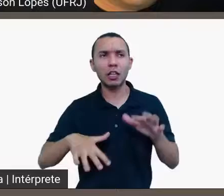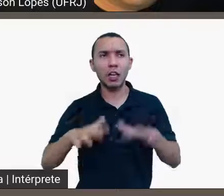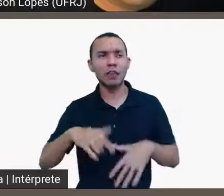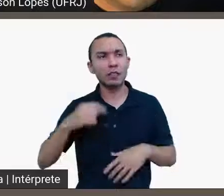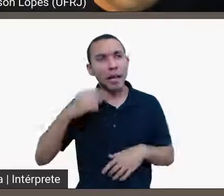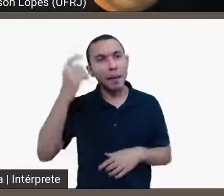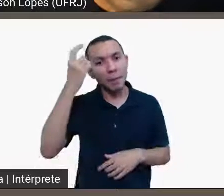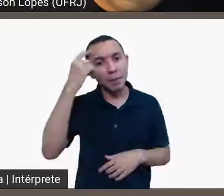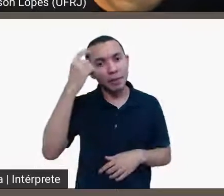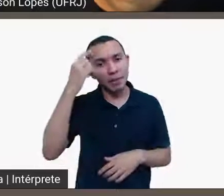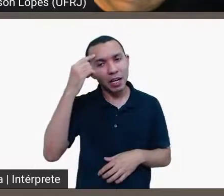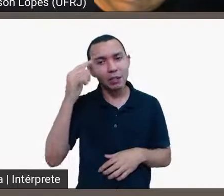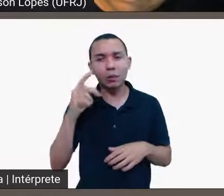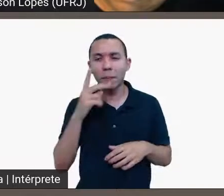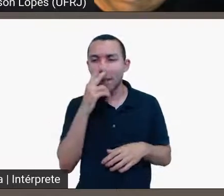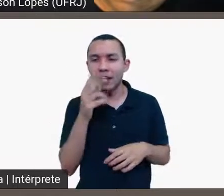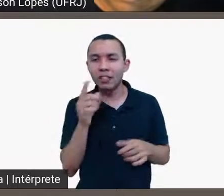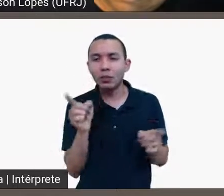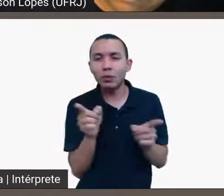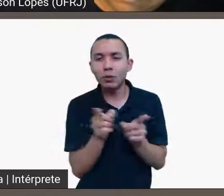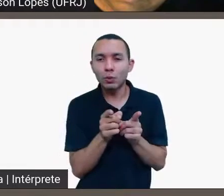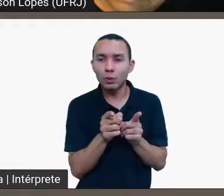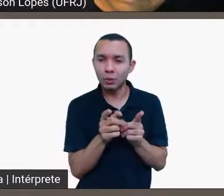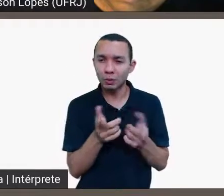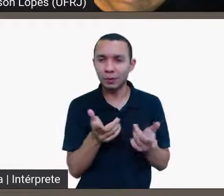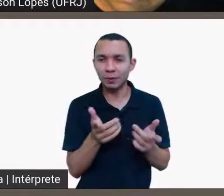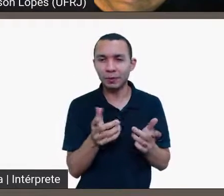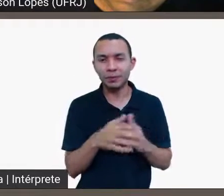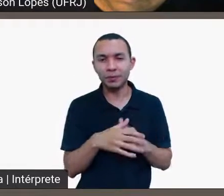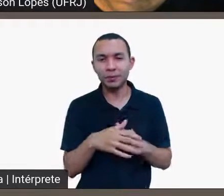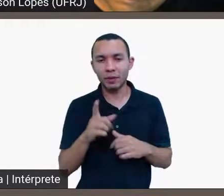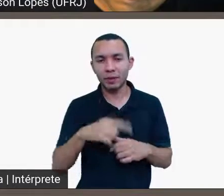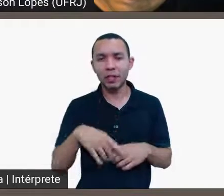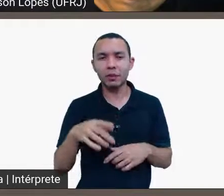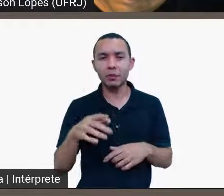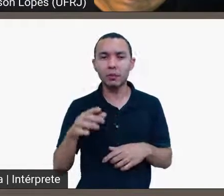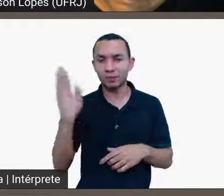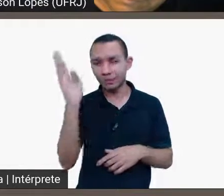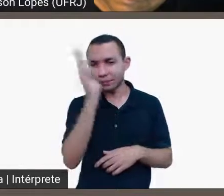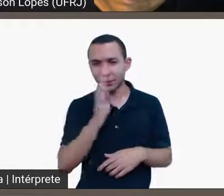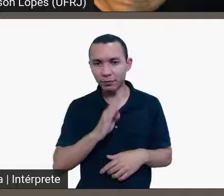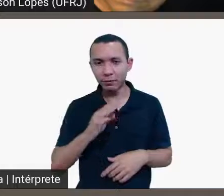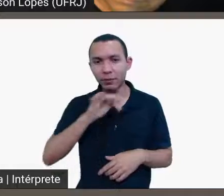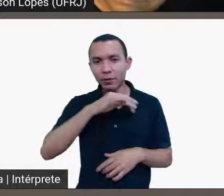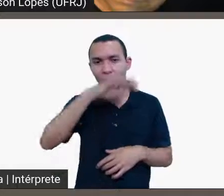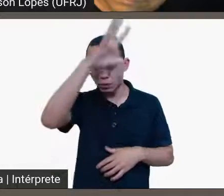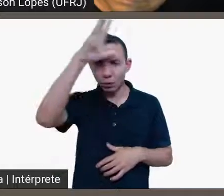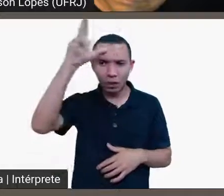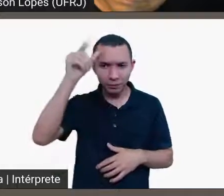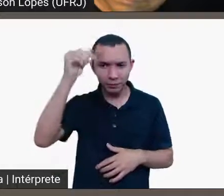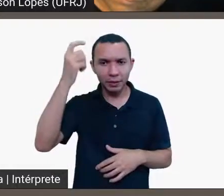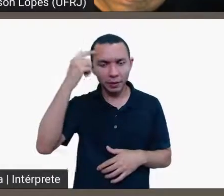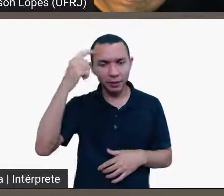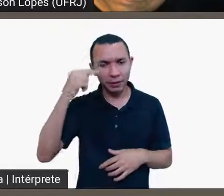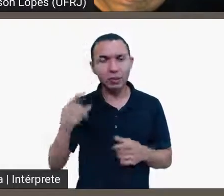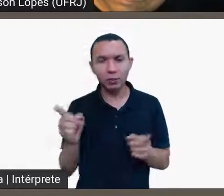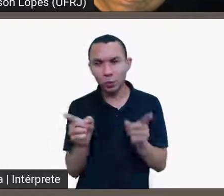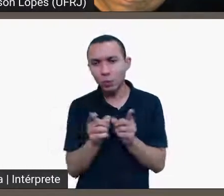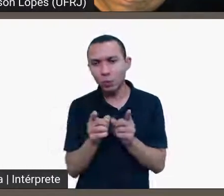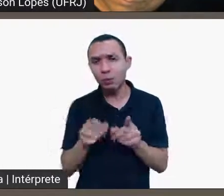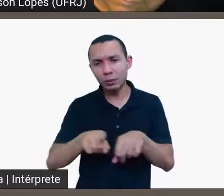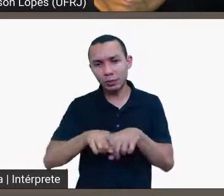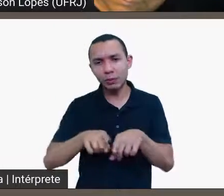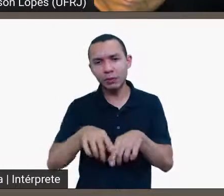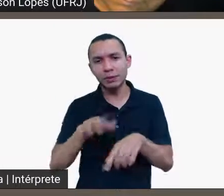como curtas, era uma dinâmica do período próprio no País das Amazonas, foi pensado como curtas também. Então,